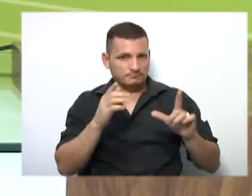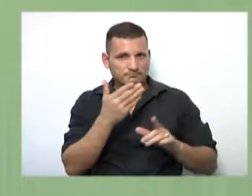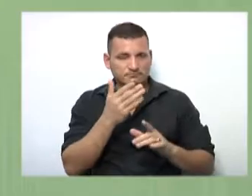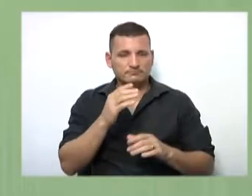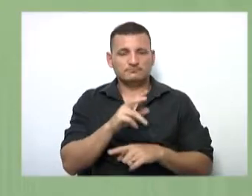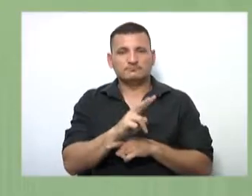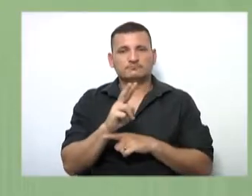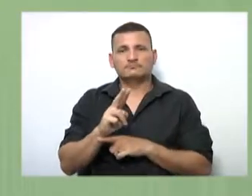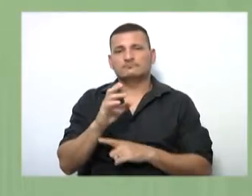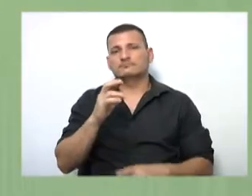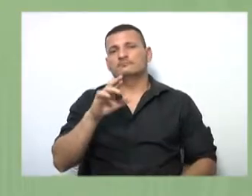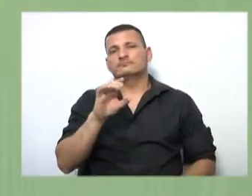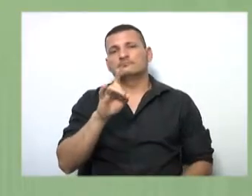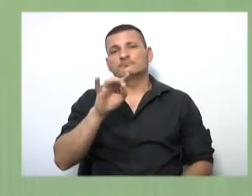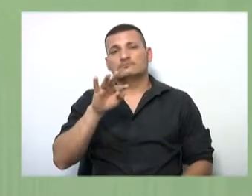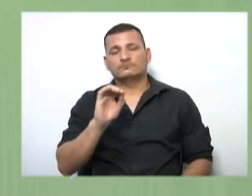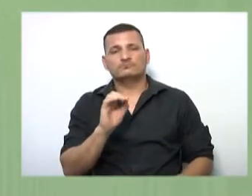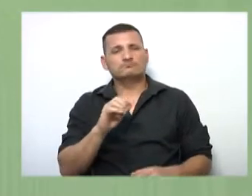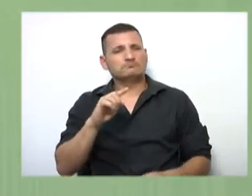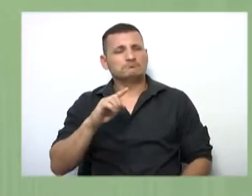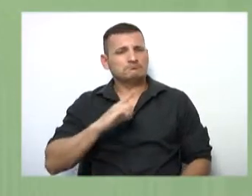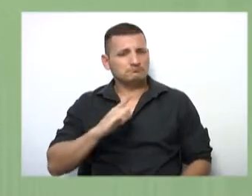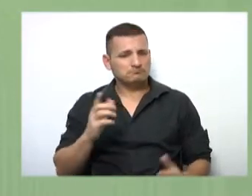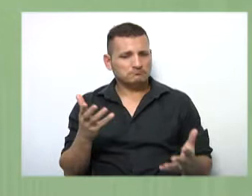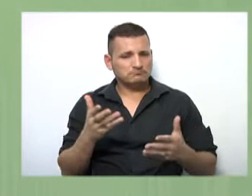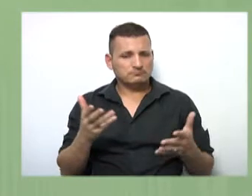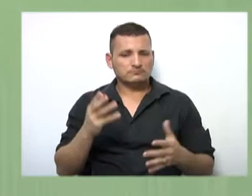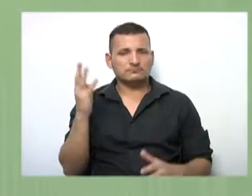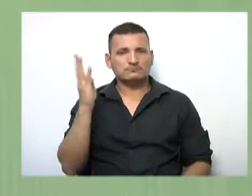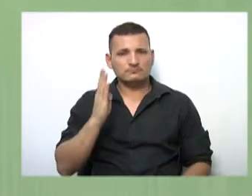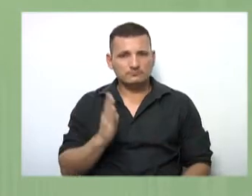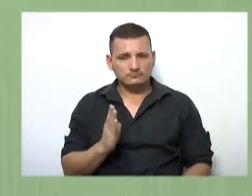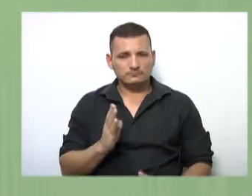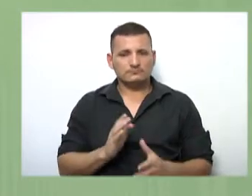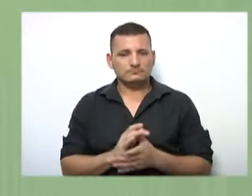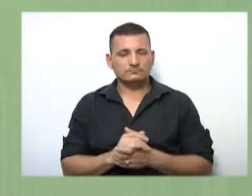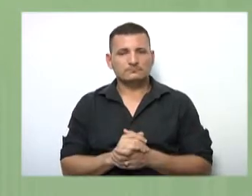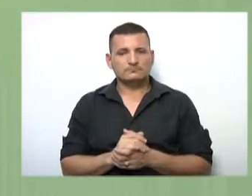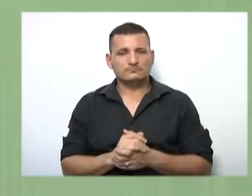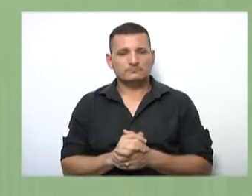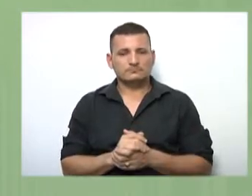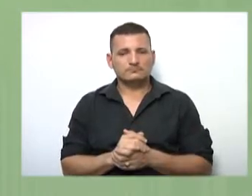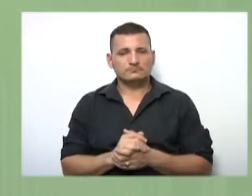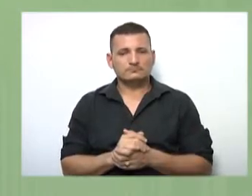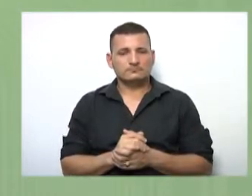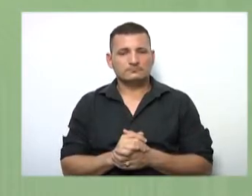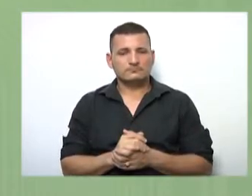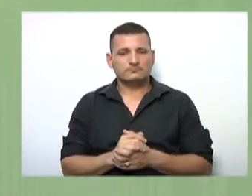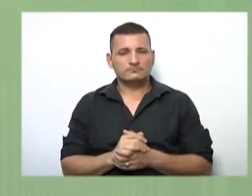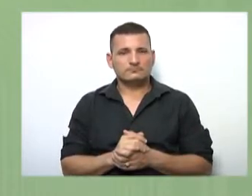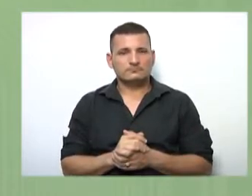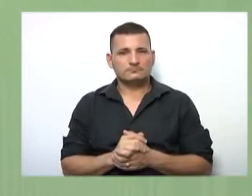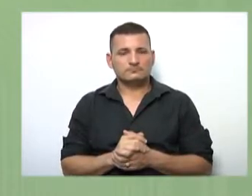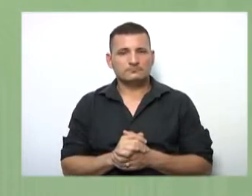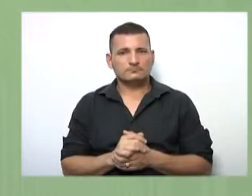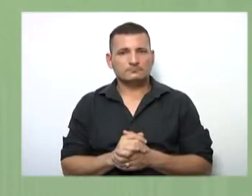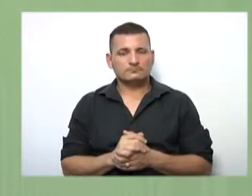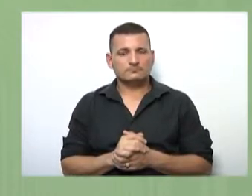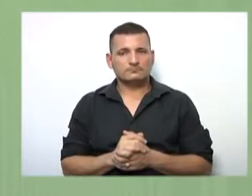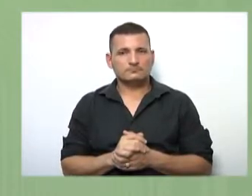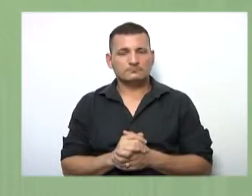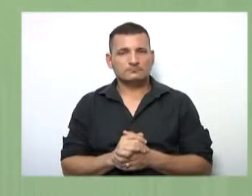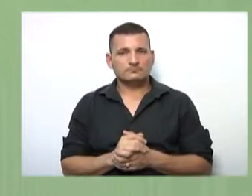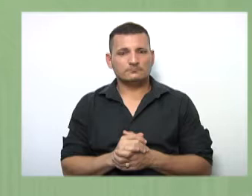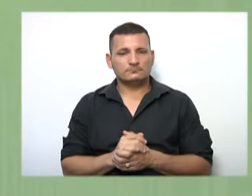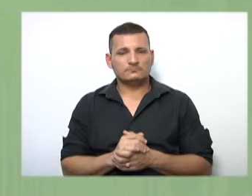do crédito atualmente existe no Brasil. Opa, desculpa, professor. Quando a gente fala do ramo do crédito, a gente vai